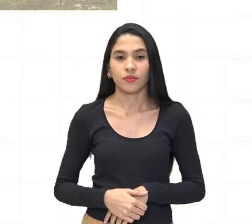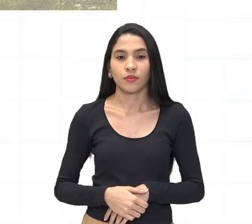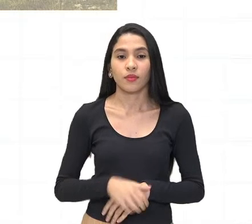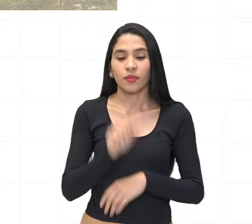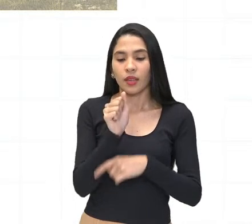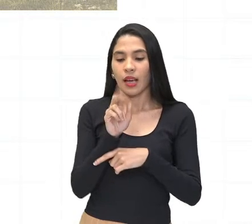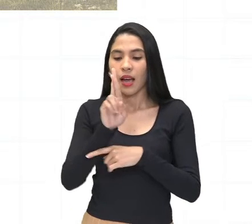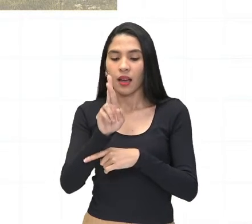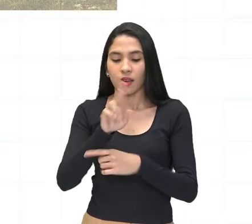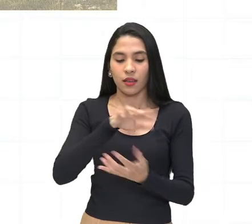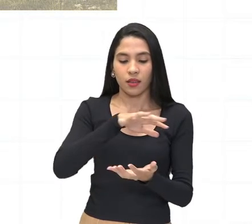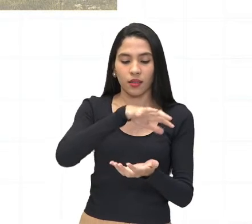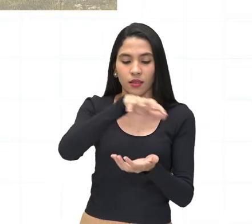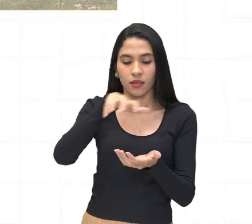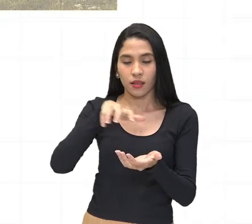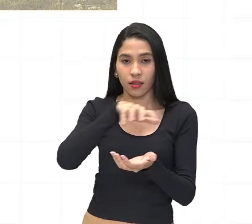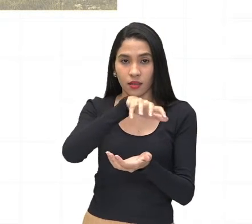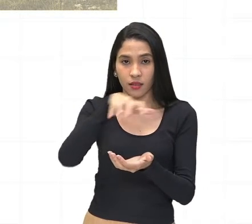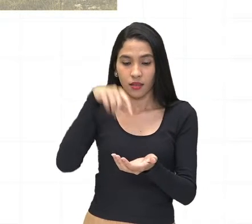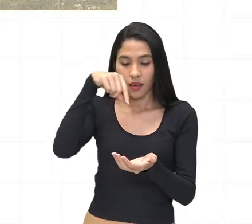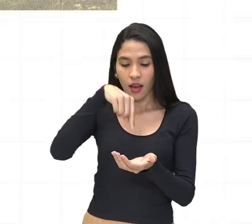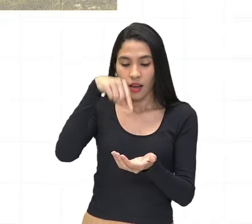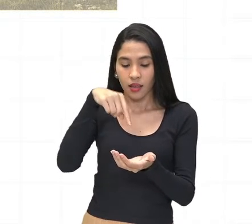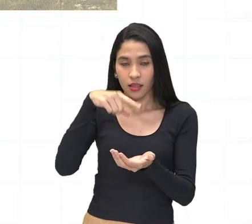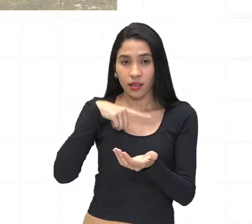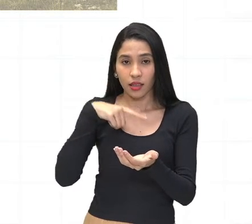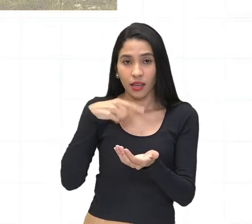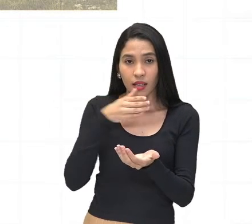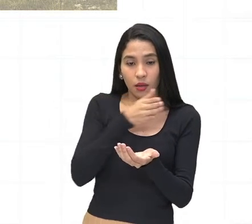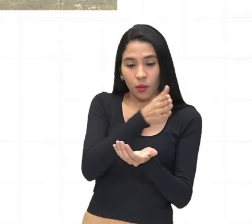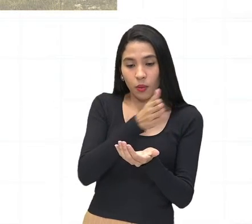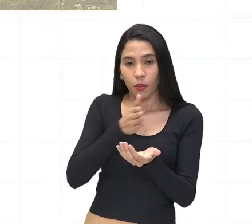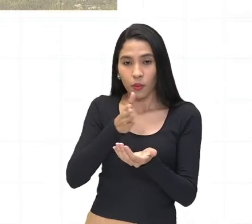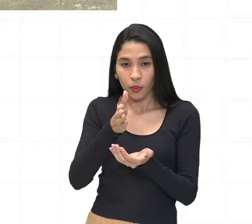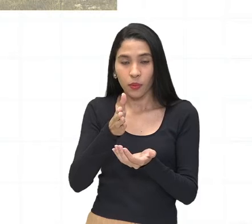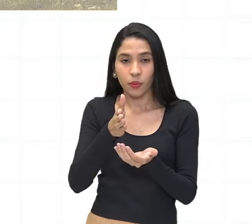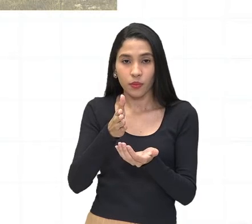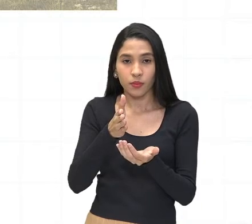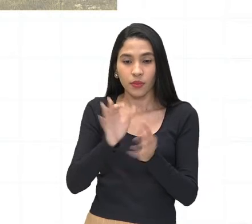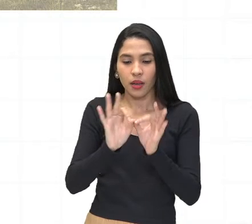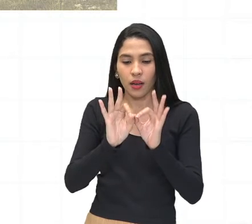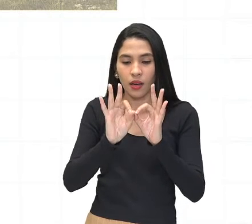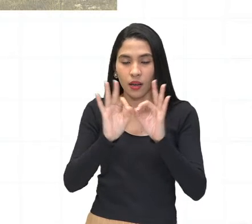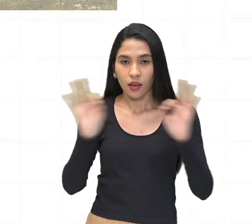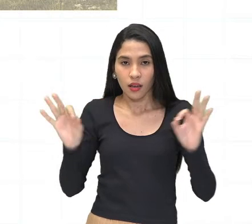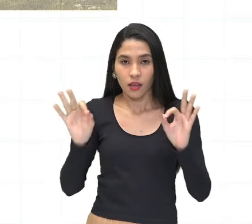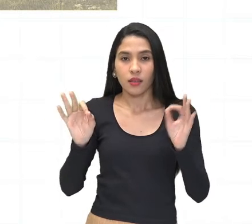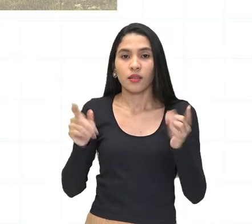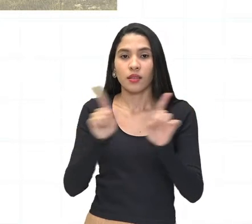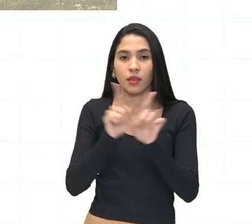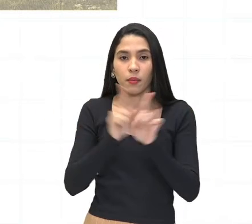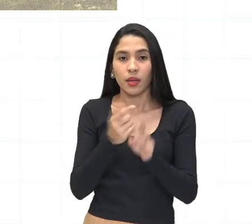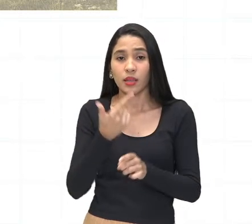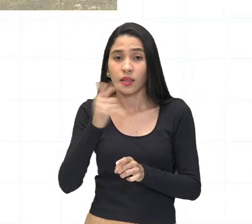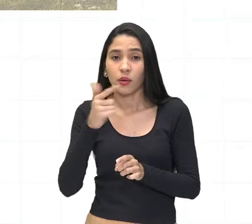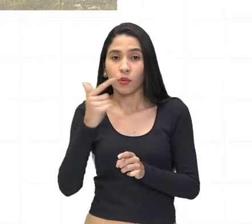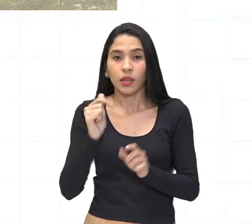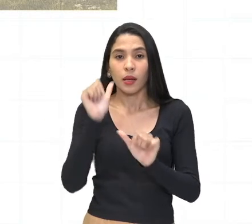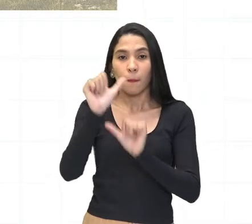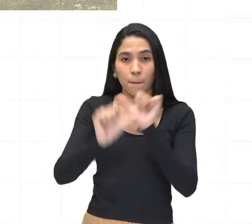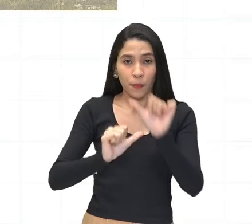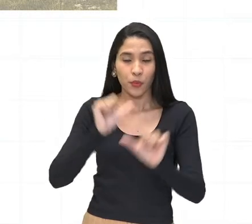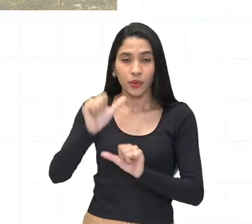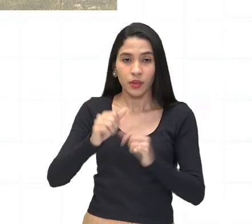na atmosfera está na direção horizontal, definida e sem mudanças